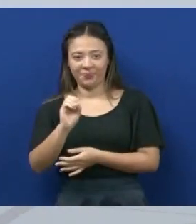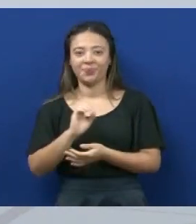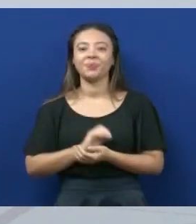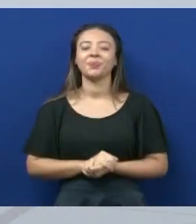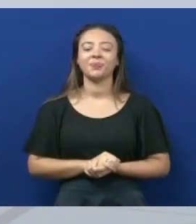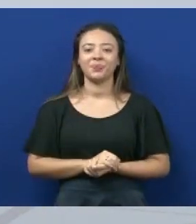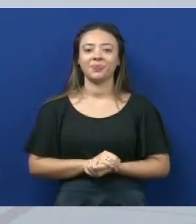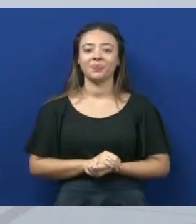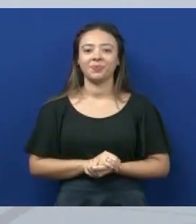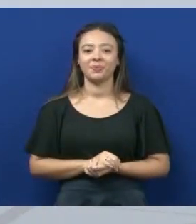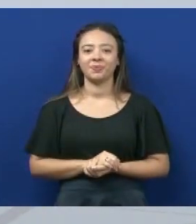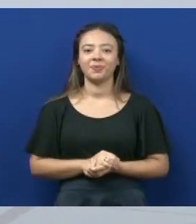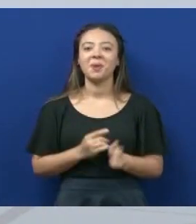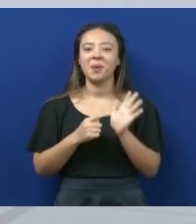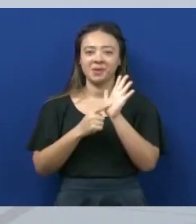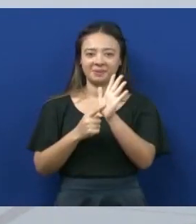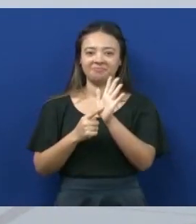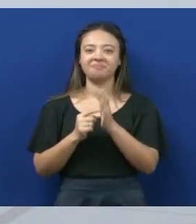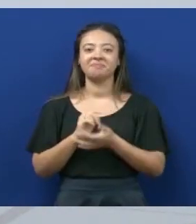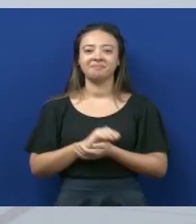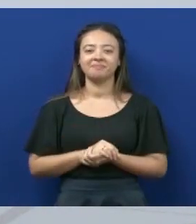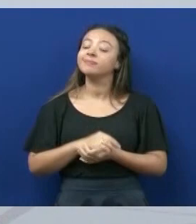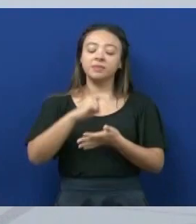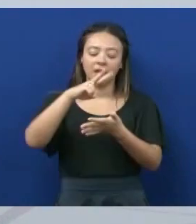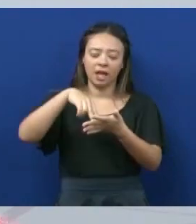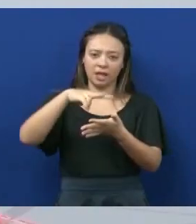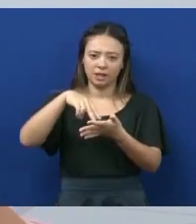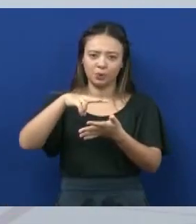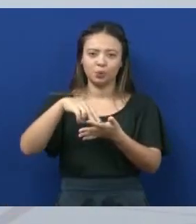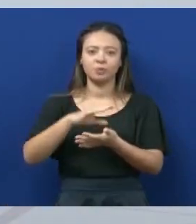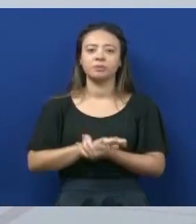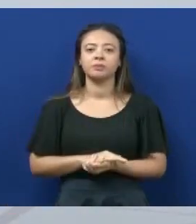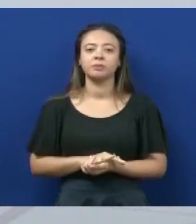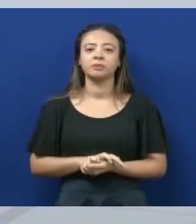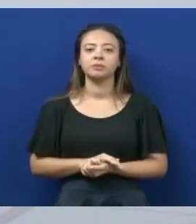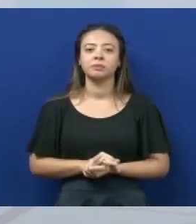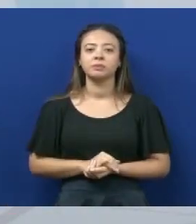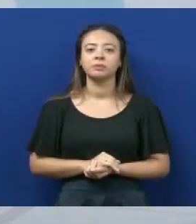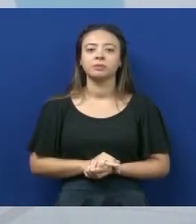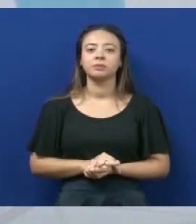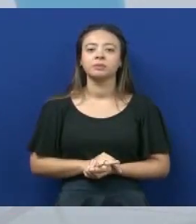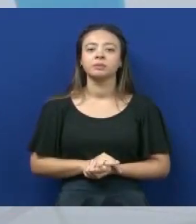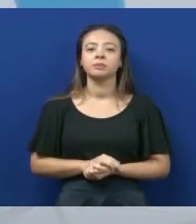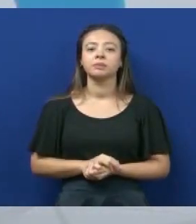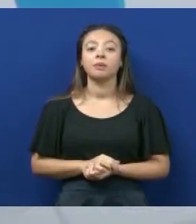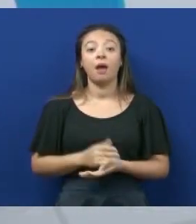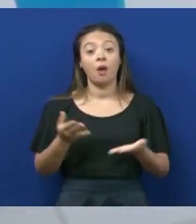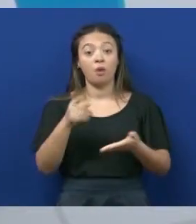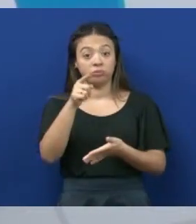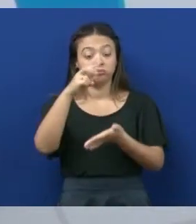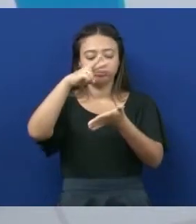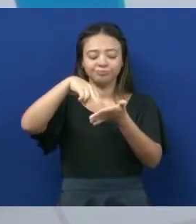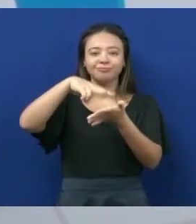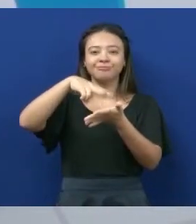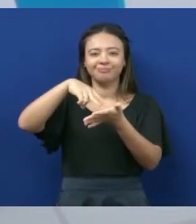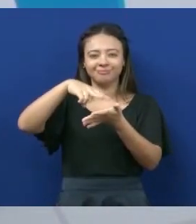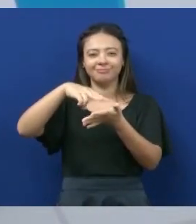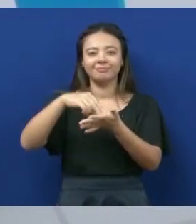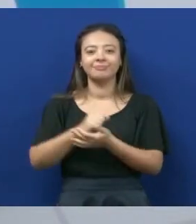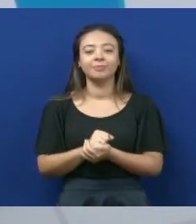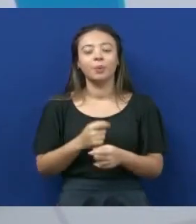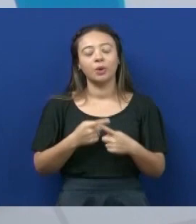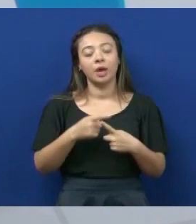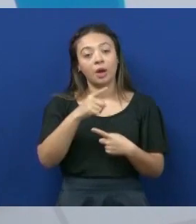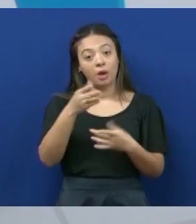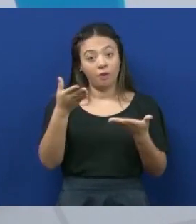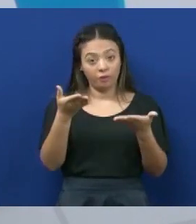próximo slide. Acompanhe aqui na leitura, faz o seguinte, tira o áudio e faz a leitura você. Assim você